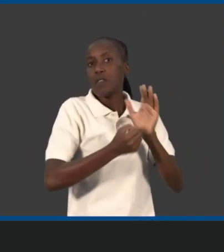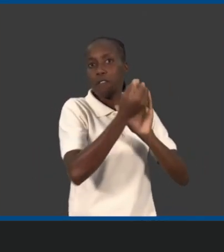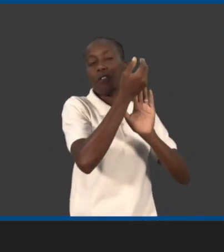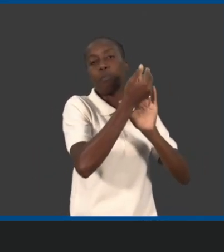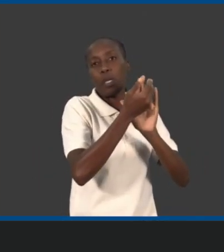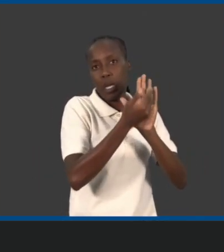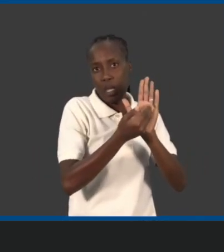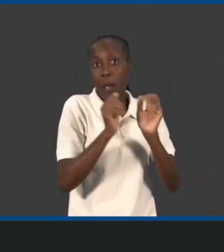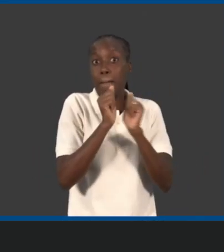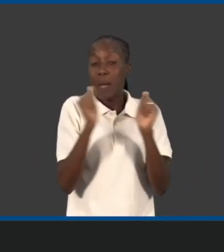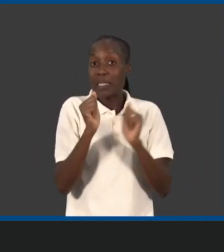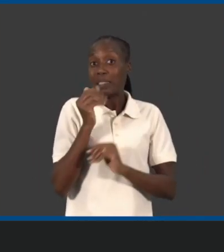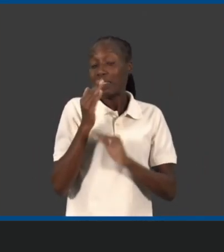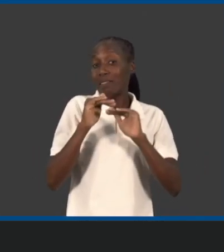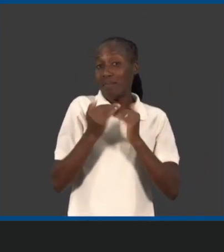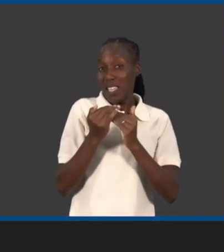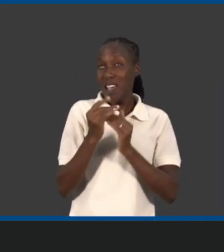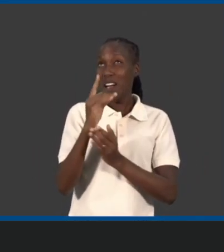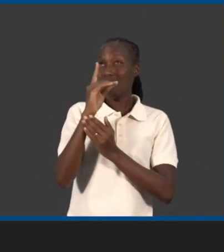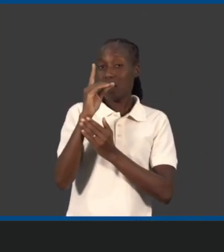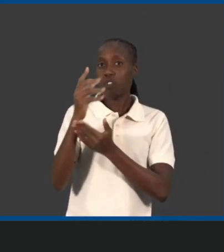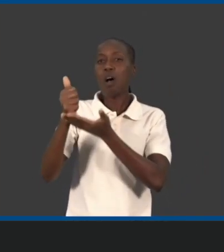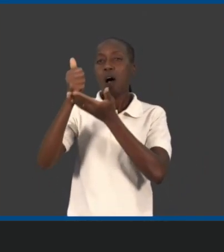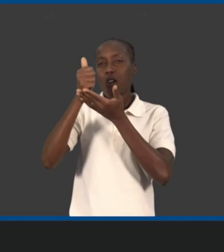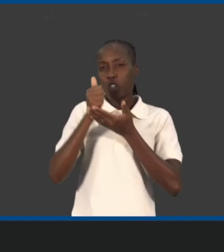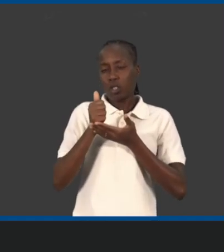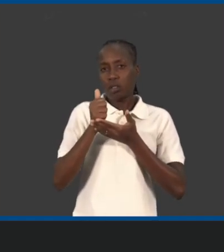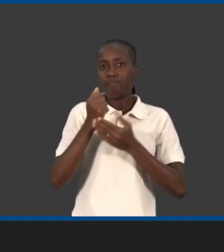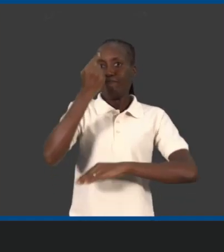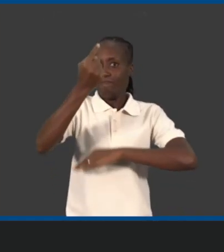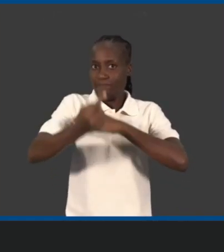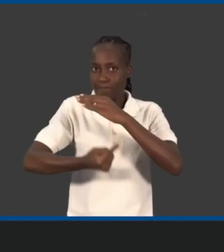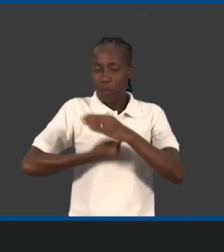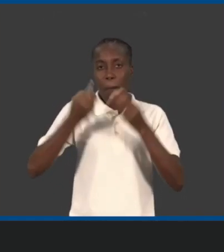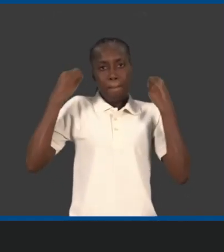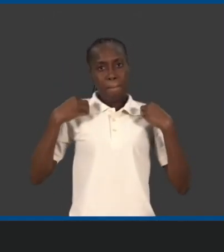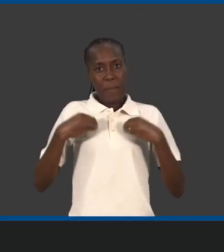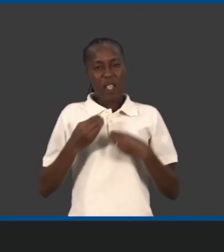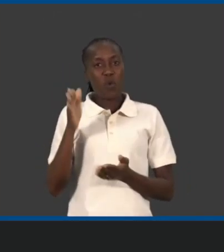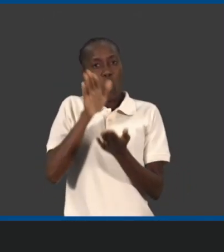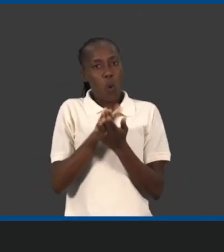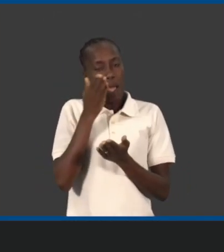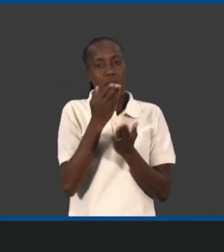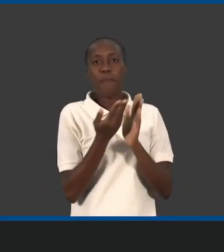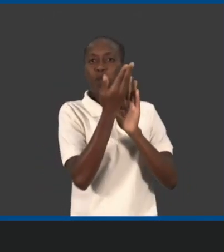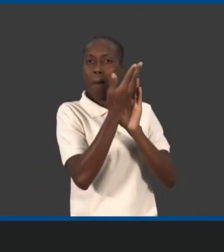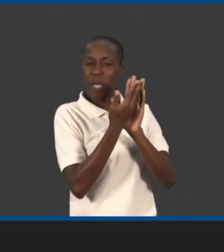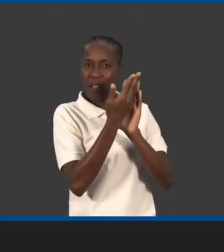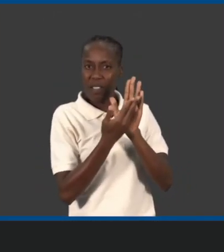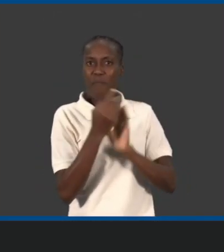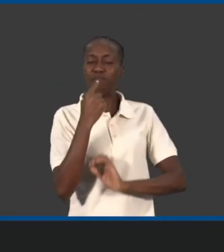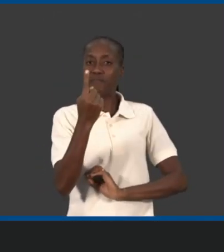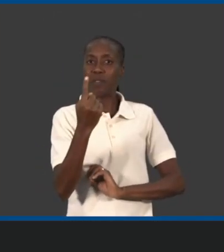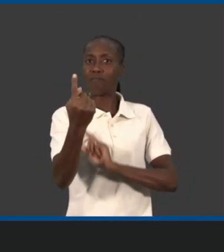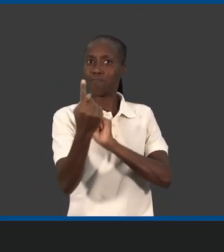Mas, naquele dia, Deus colocou a mão, apareceram os médicos da neurocirurgia, vinham ver a ela. Quando